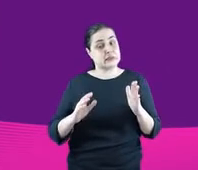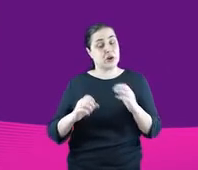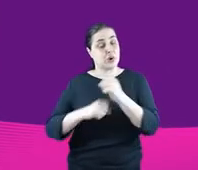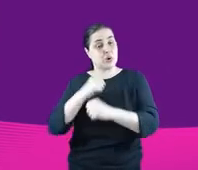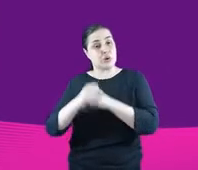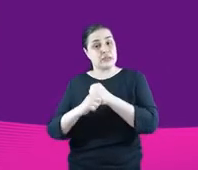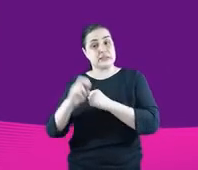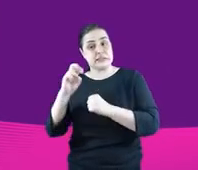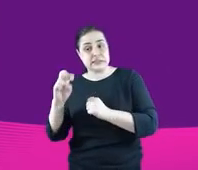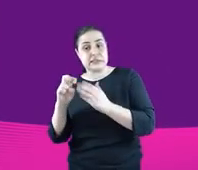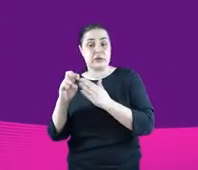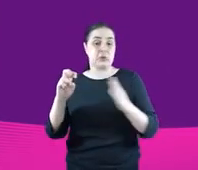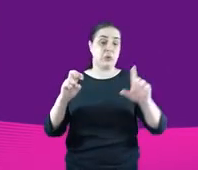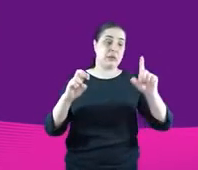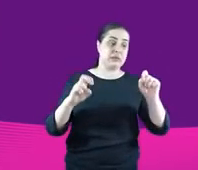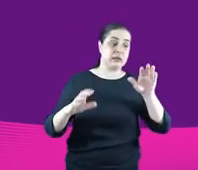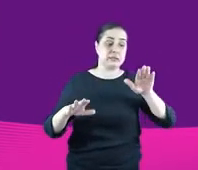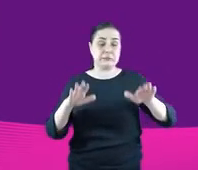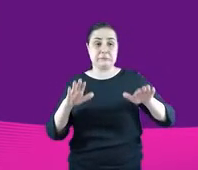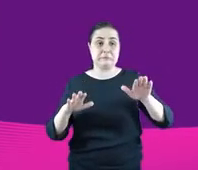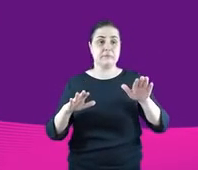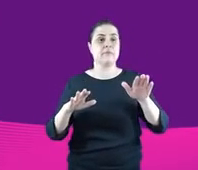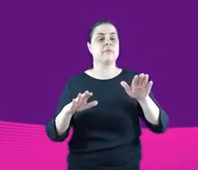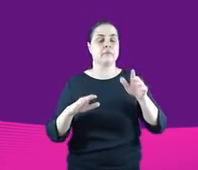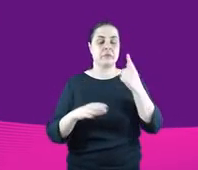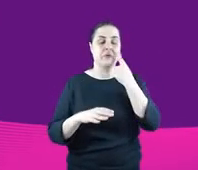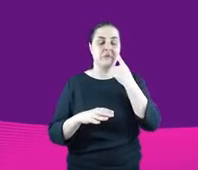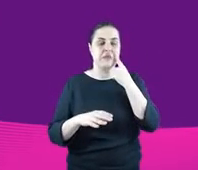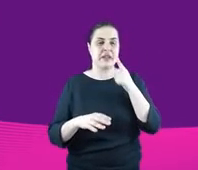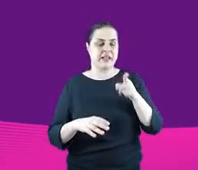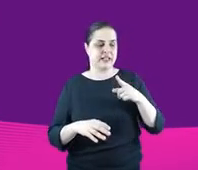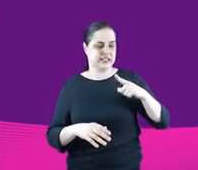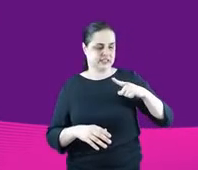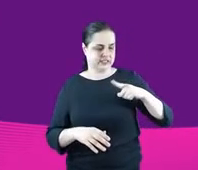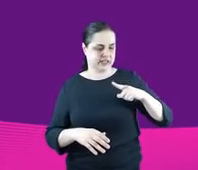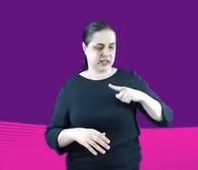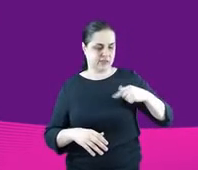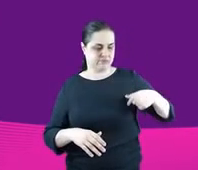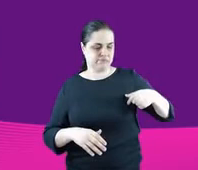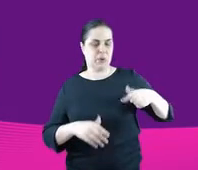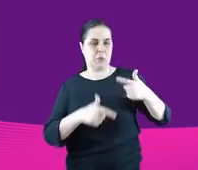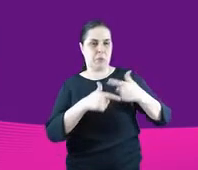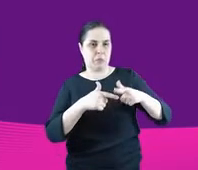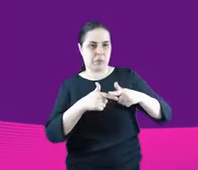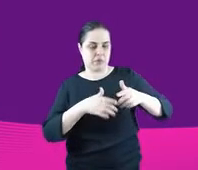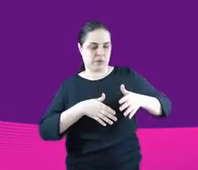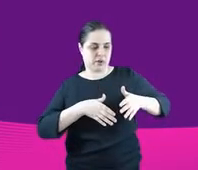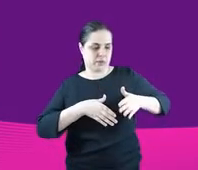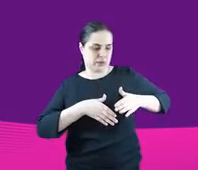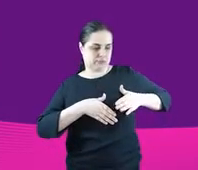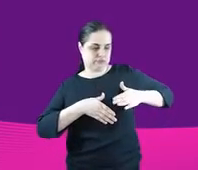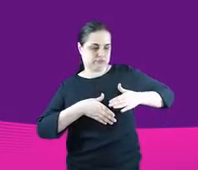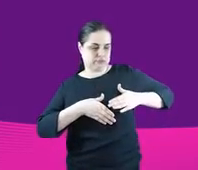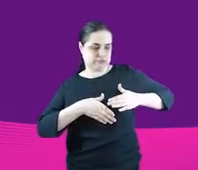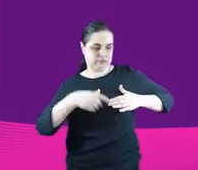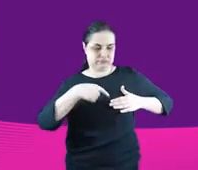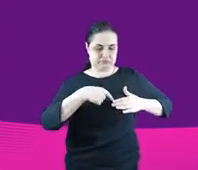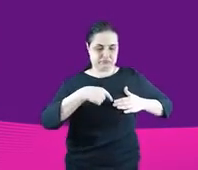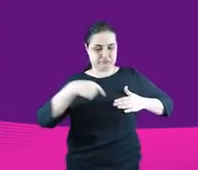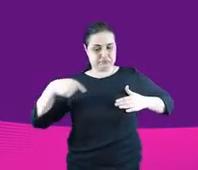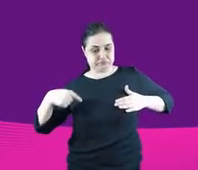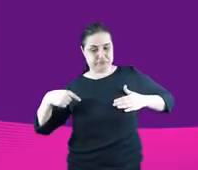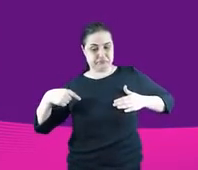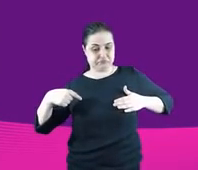É, então, observar uma recidiva ipsilateral, que pode ocorrer em aproximadamente 4%, ou na mama contralateral, em torno